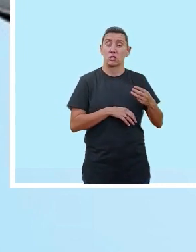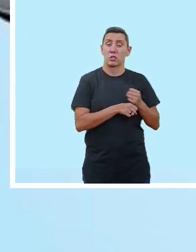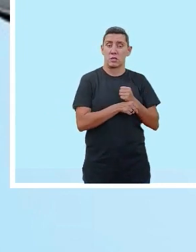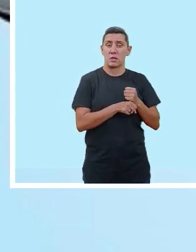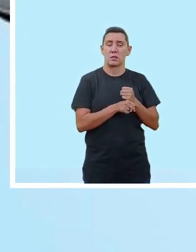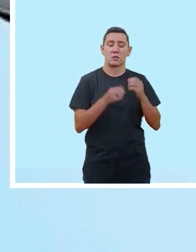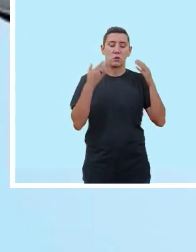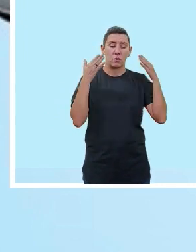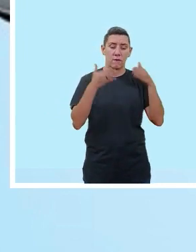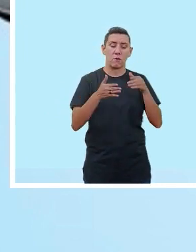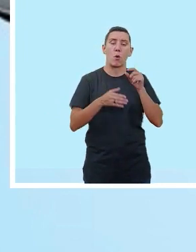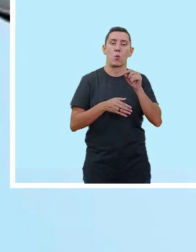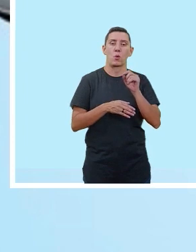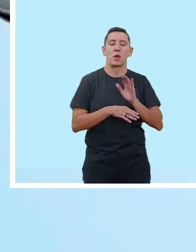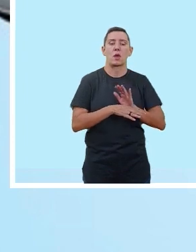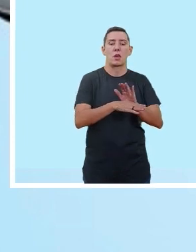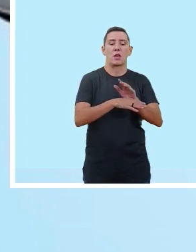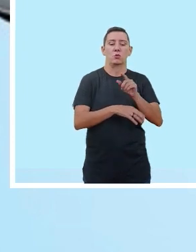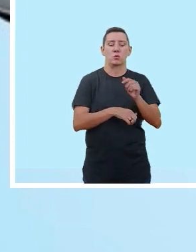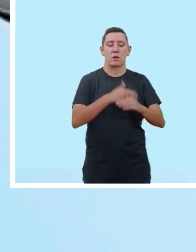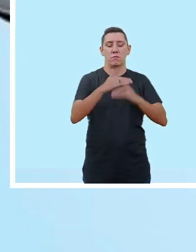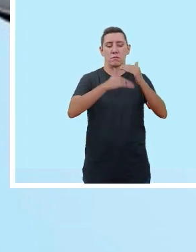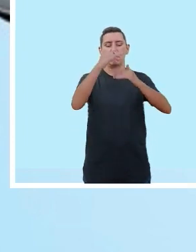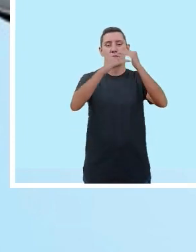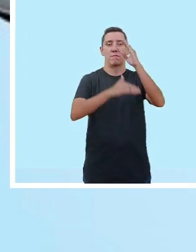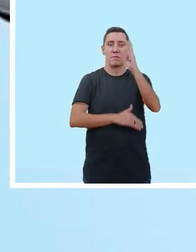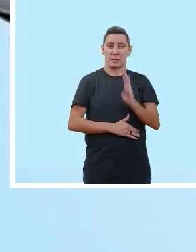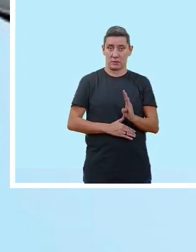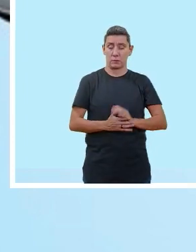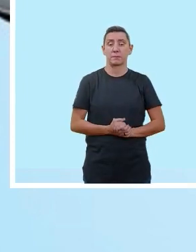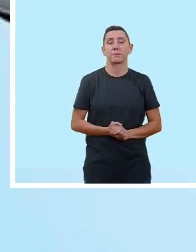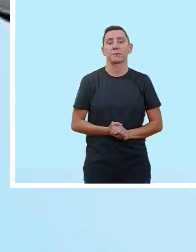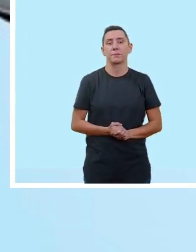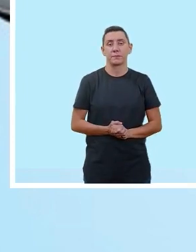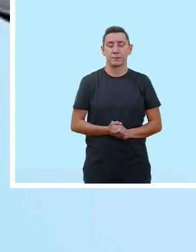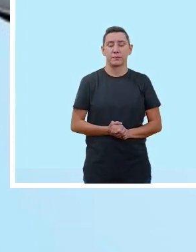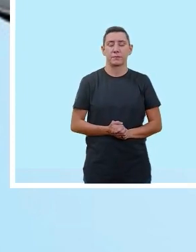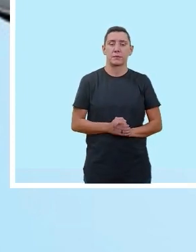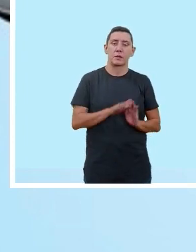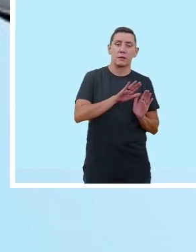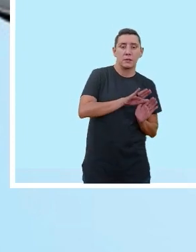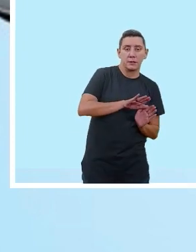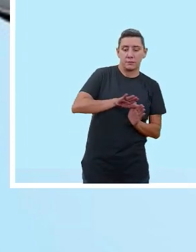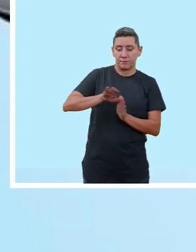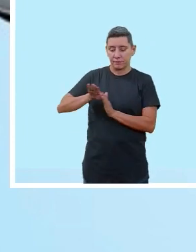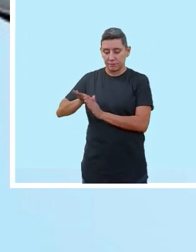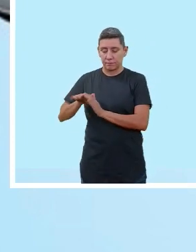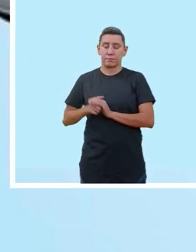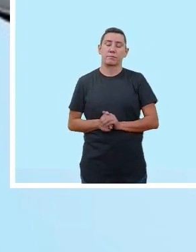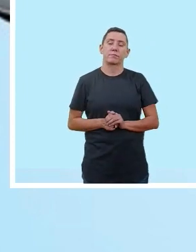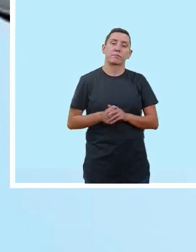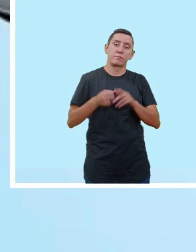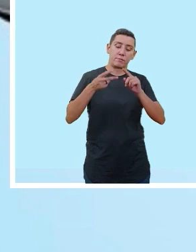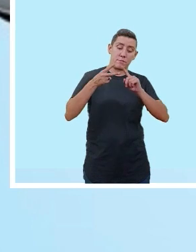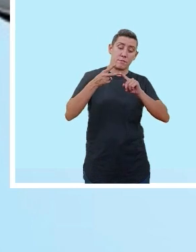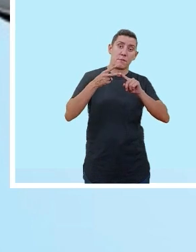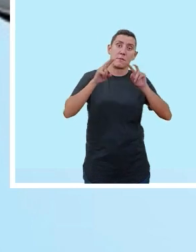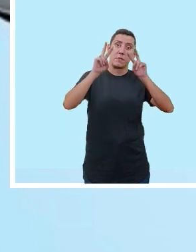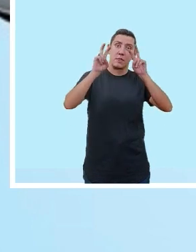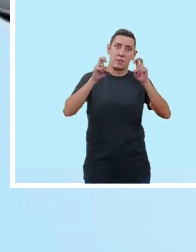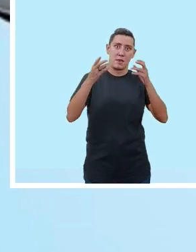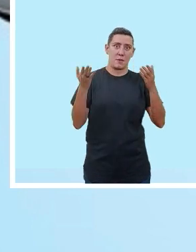grande em ajudar no desenvolvimento do país. Vamos começar agora o tema propriamente dito, que nós estamos aqui hoje para tratar.